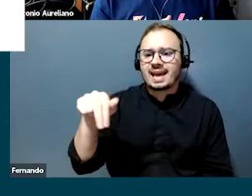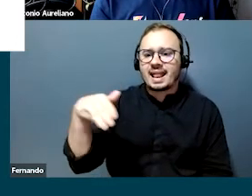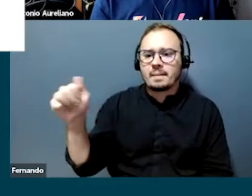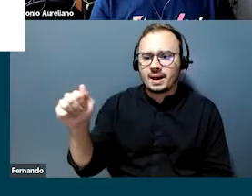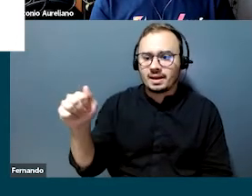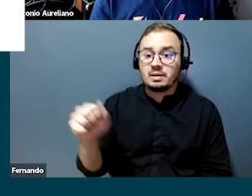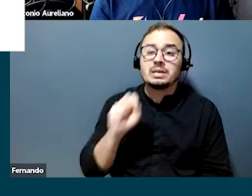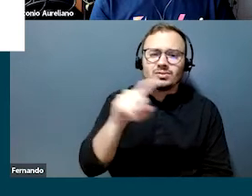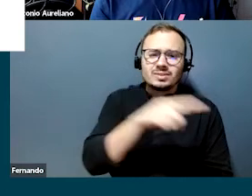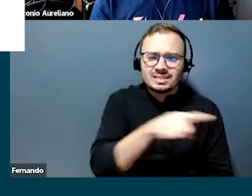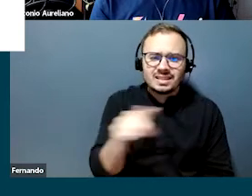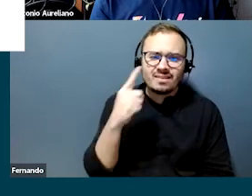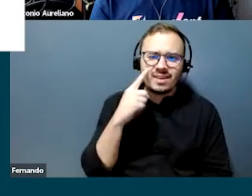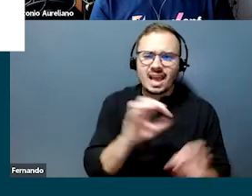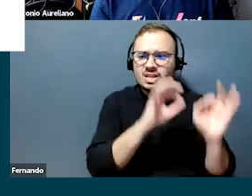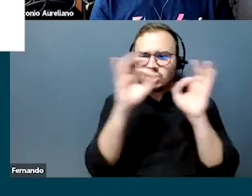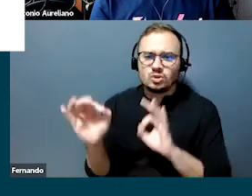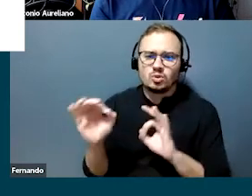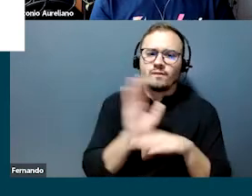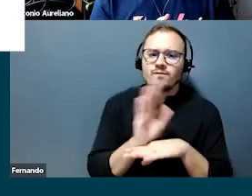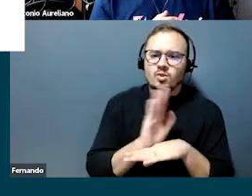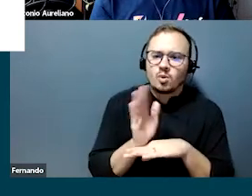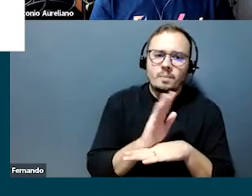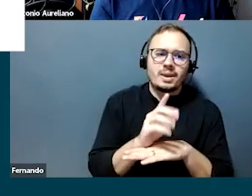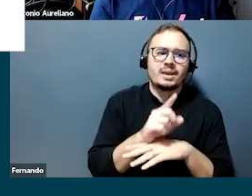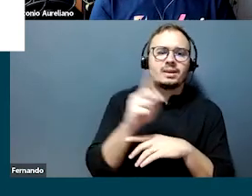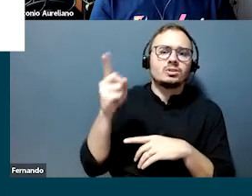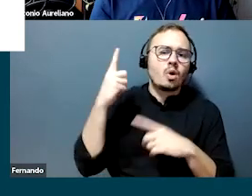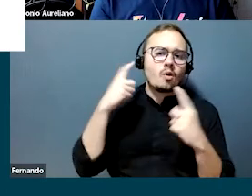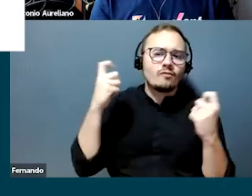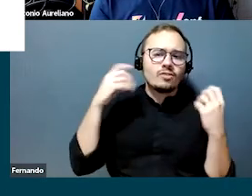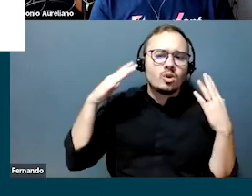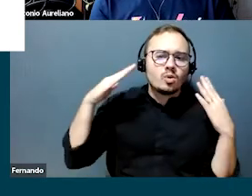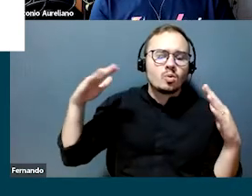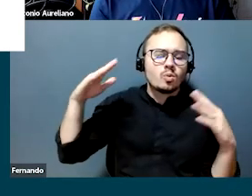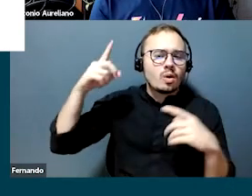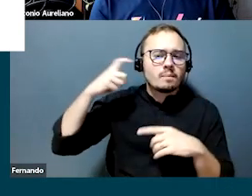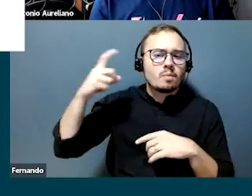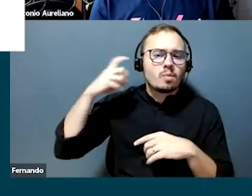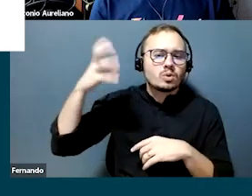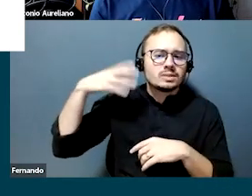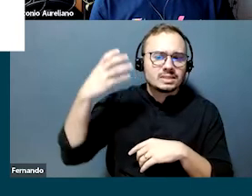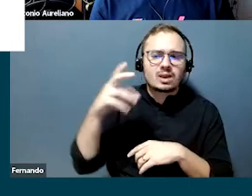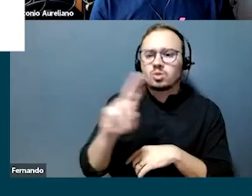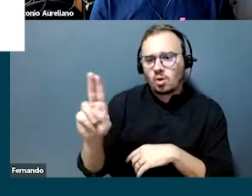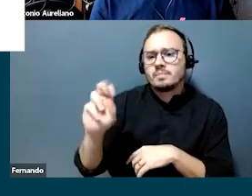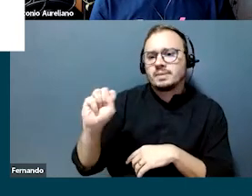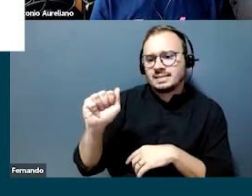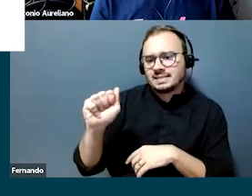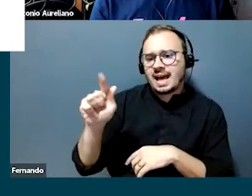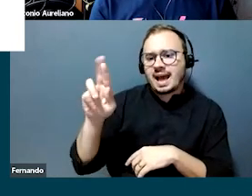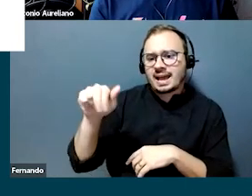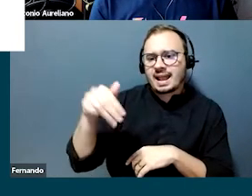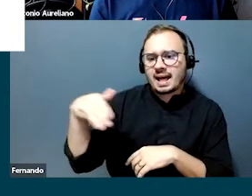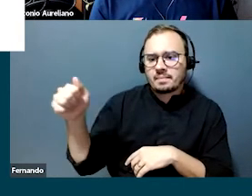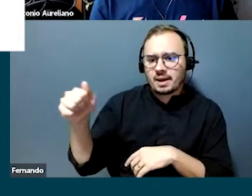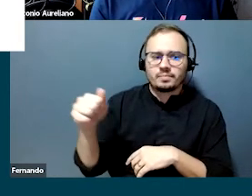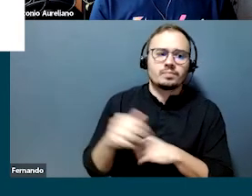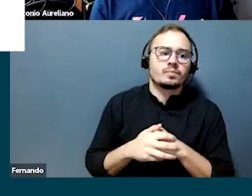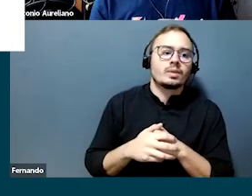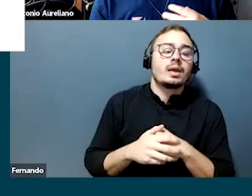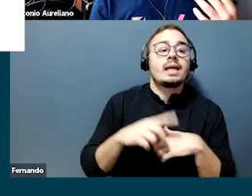Alto da Compadecida, o filme, com Selton Mello e Matheus Nastergalli, você escutou o Sagrama na trilha, a trilha é deles. E